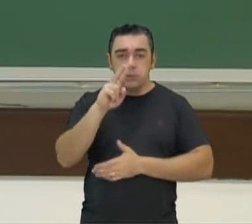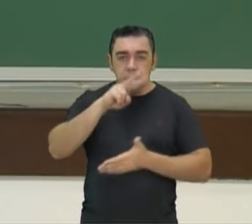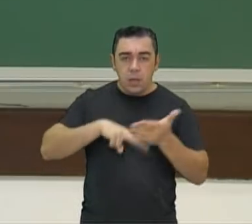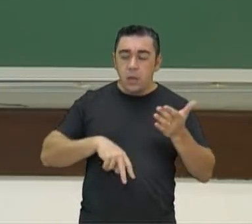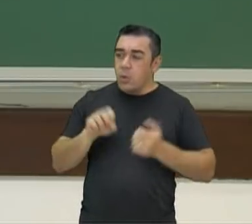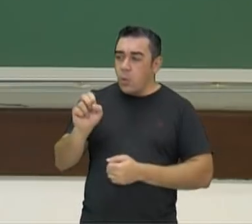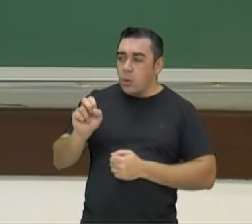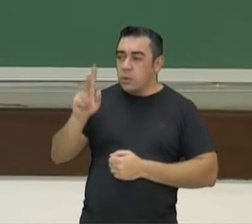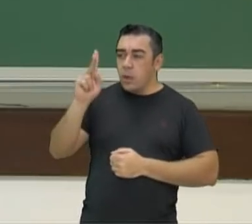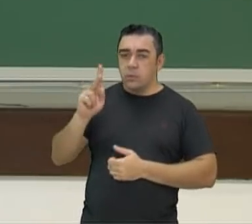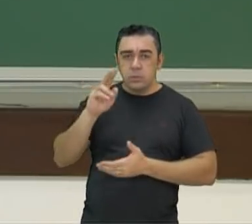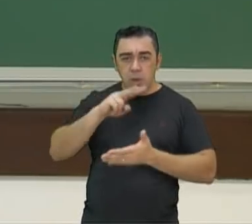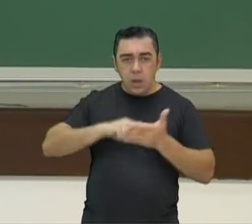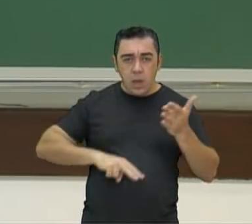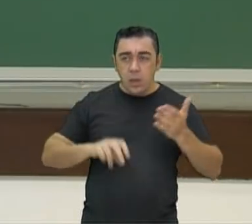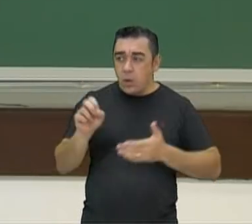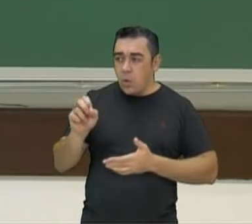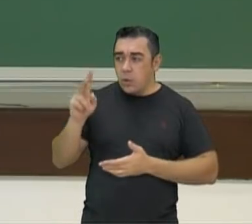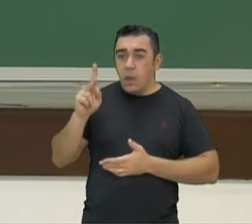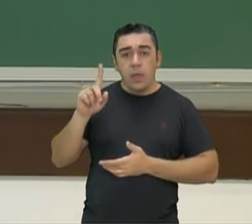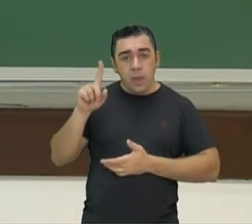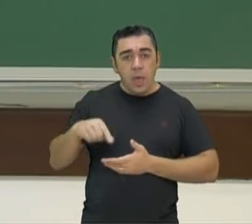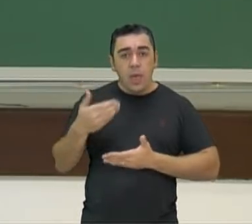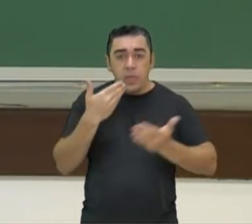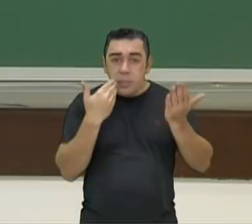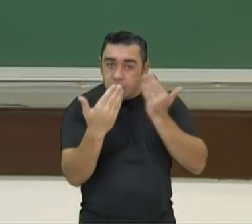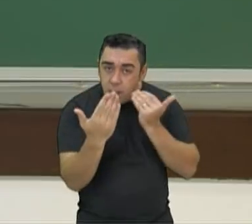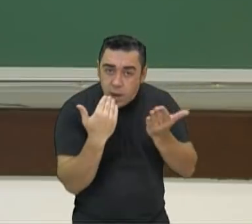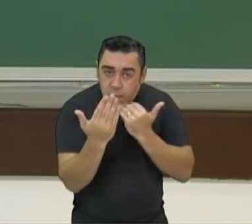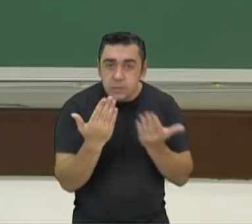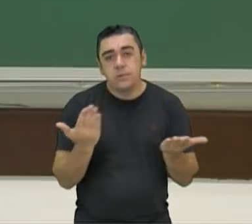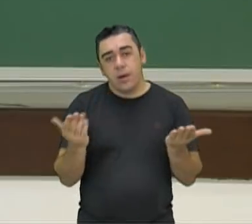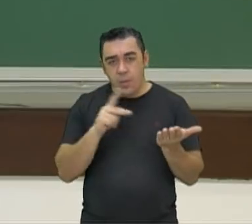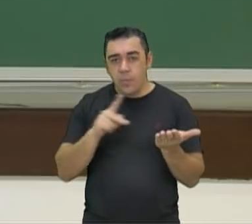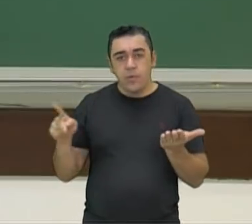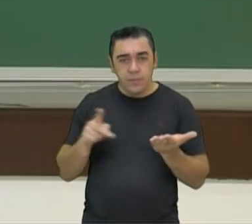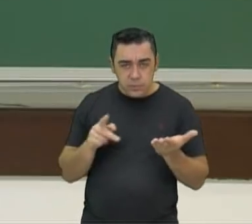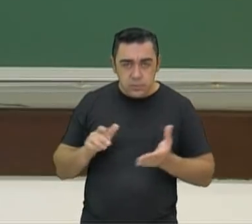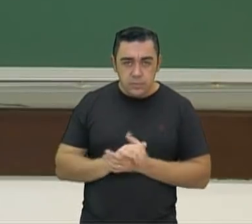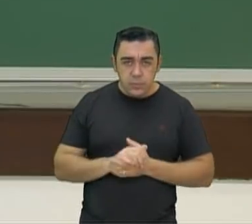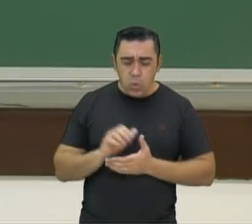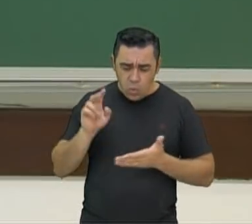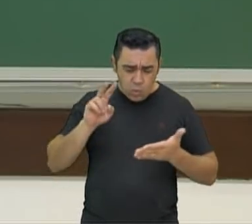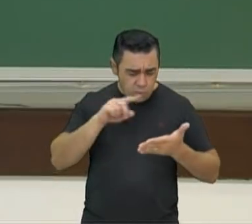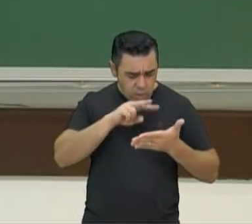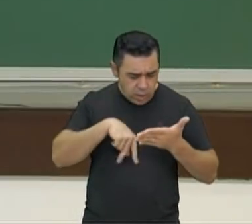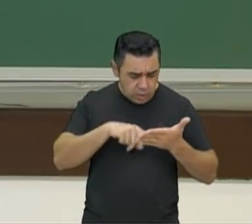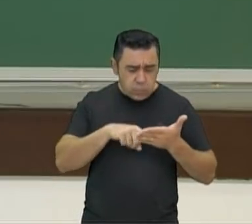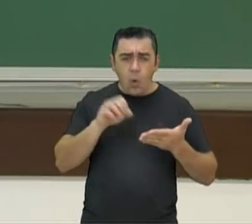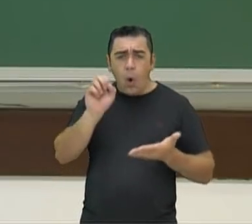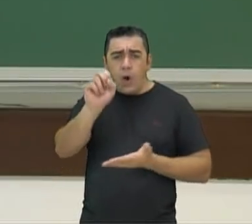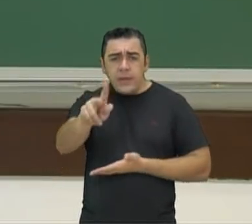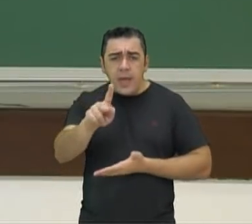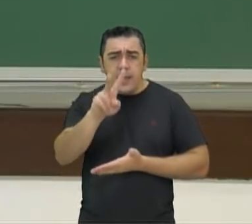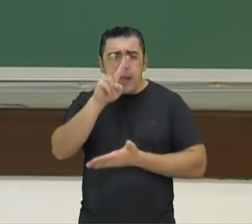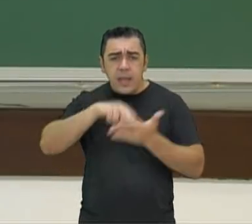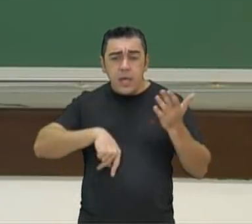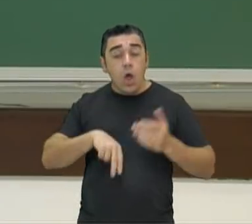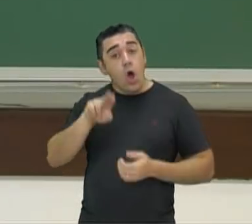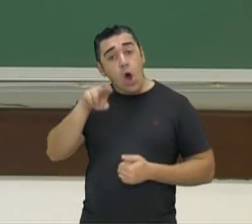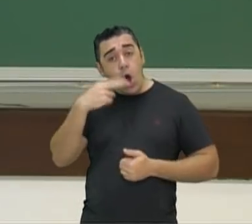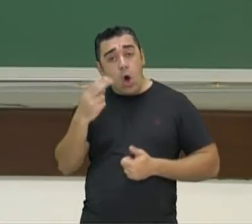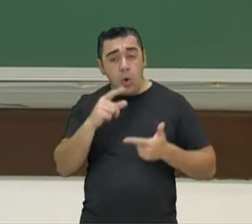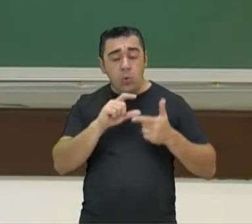ok, isso. Esse ok é interagir com o professor. Ok, professor, eu li. Só um ok. Ou comente. Oh, que